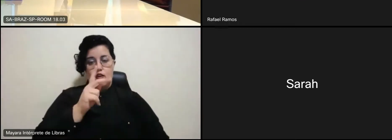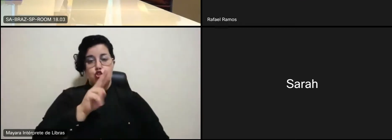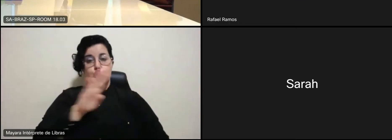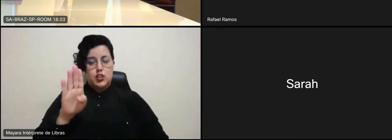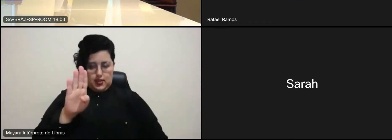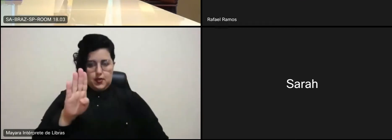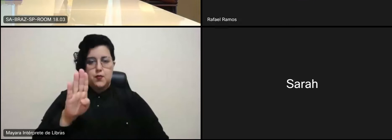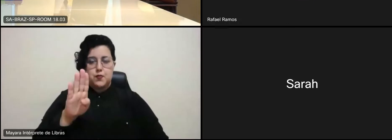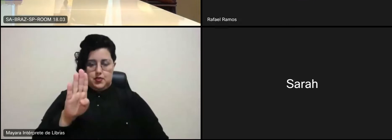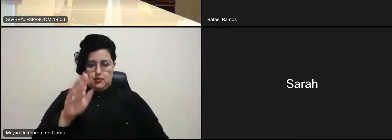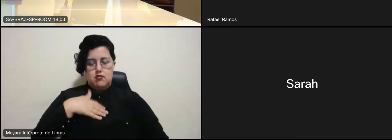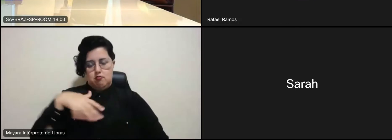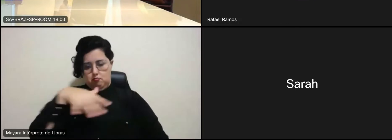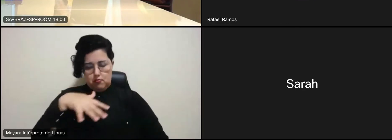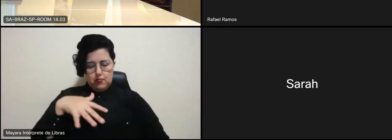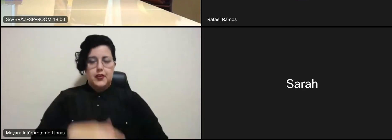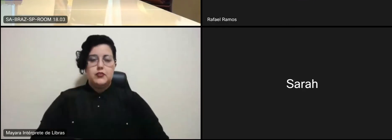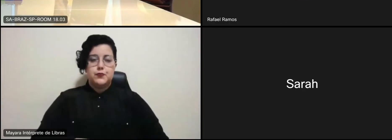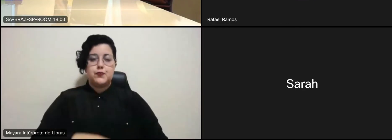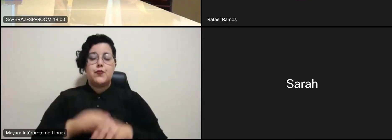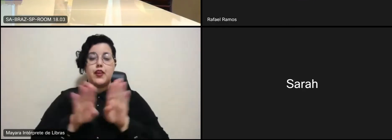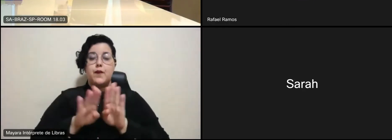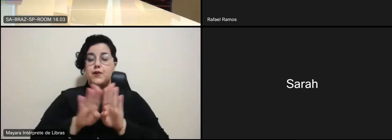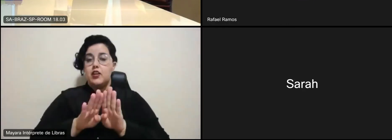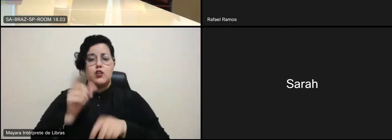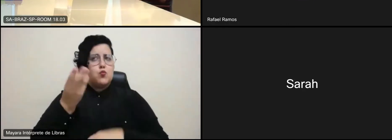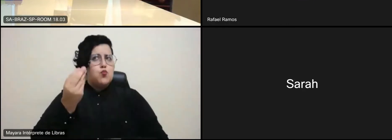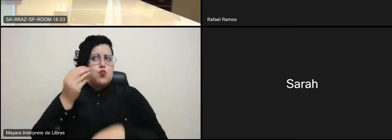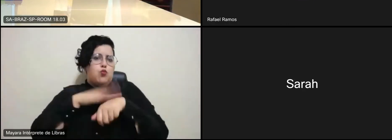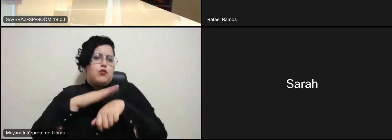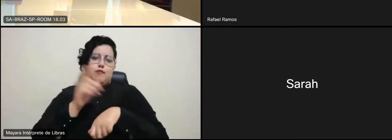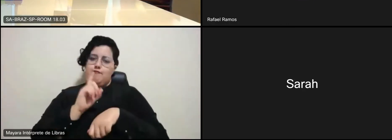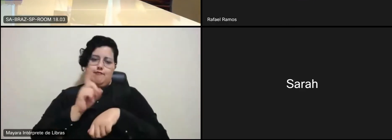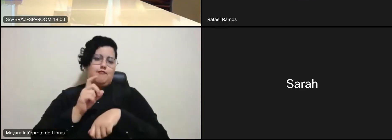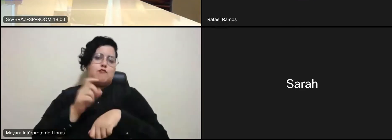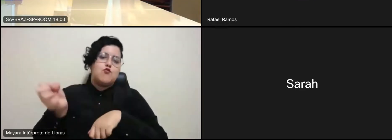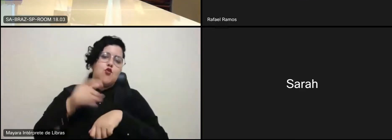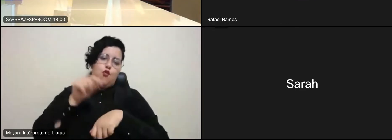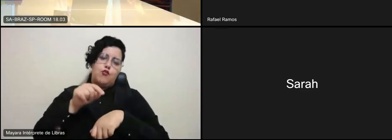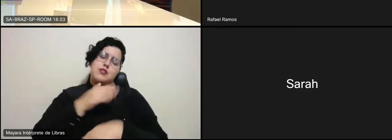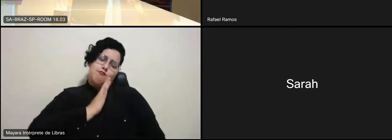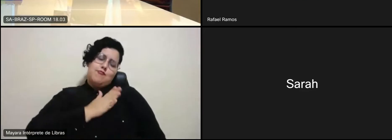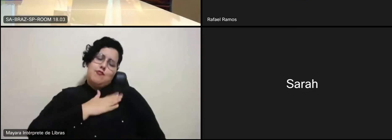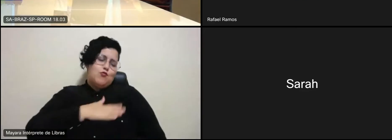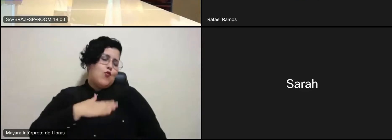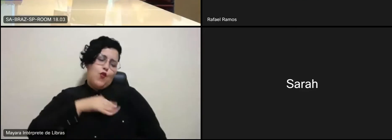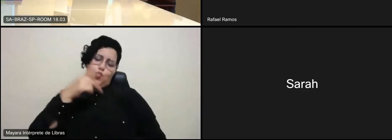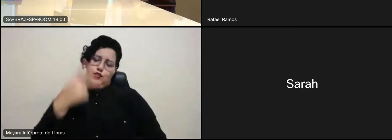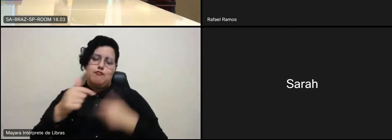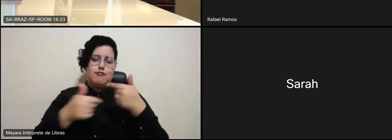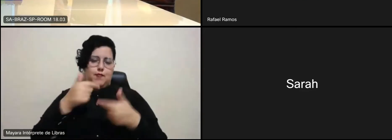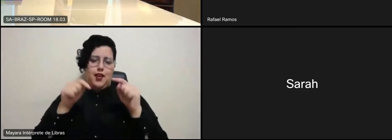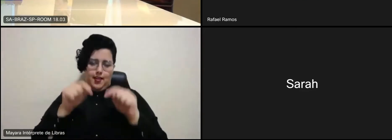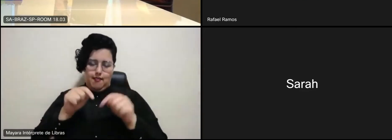Pillar Pride aqui, e não estou há muito tempo na empresa, mas minha empresa do coração. Também,